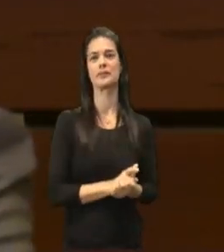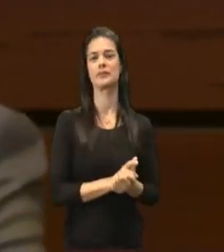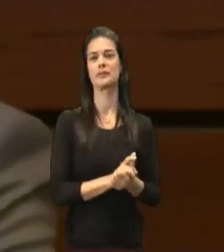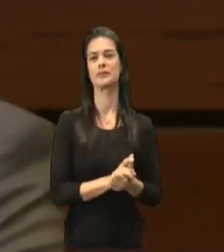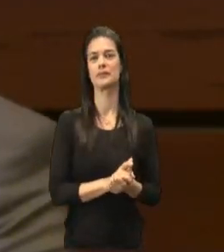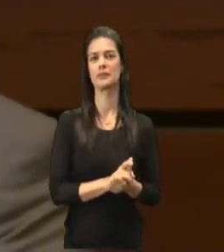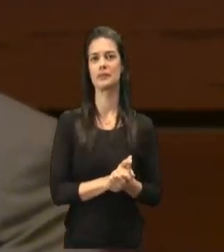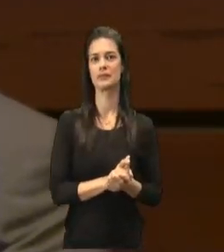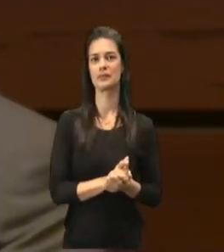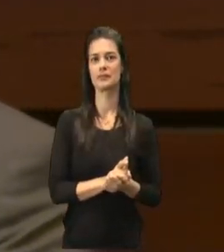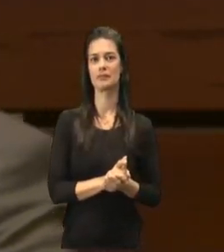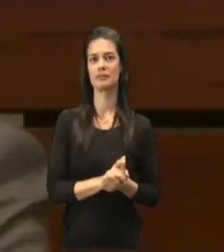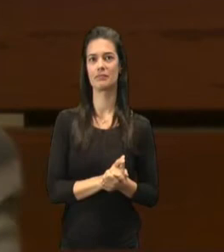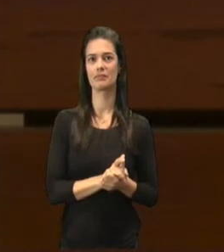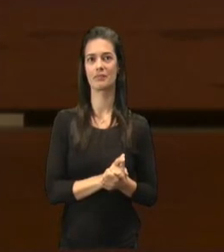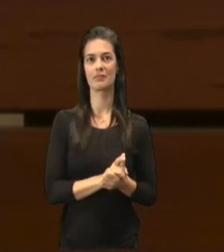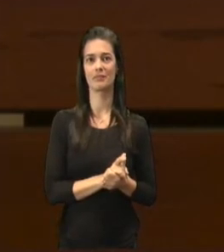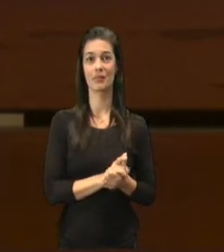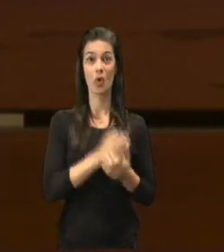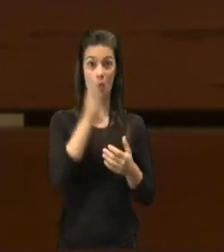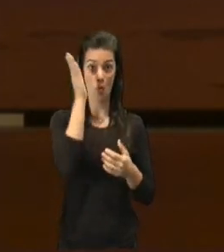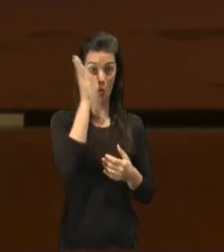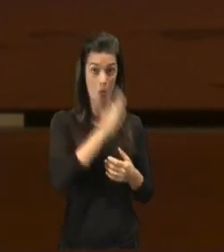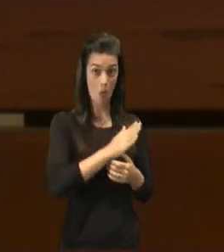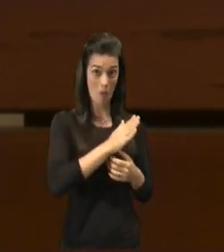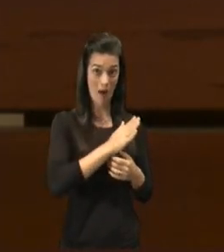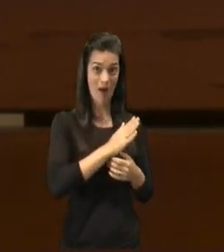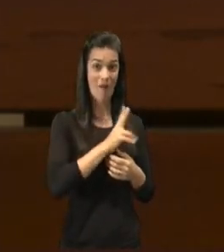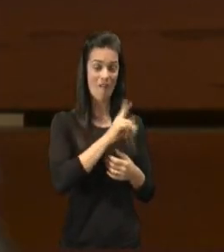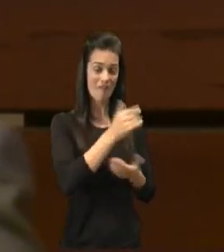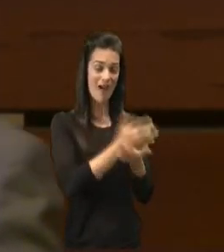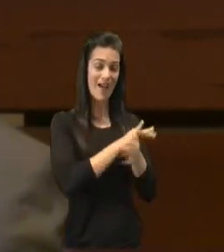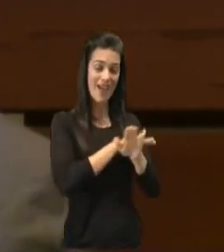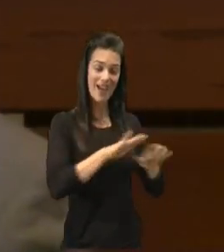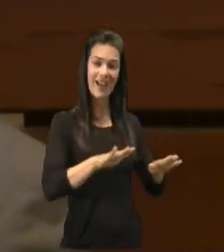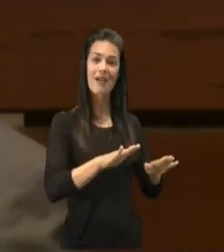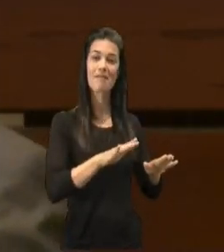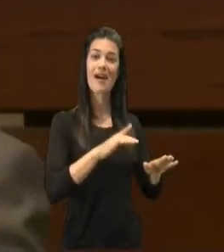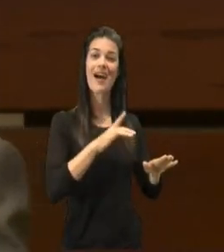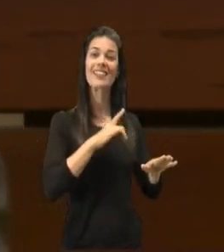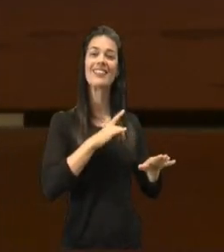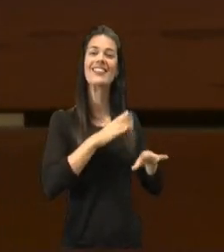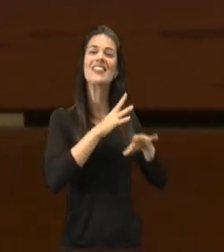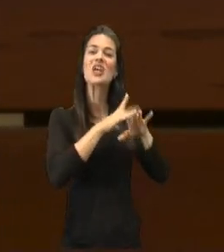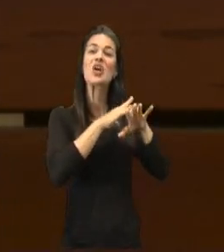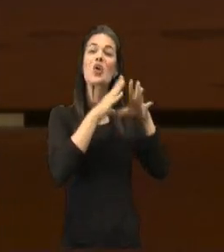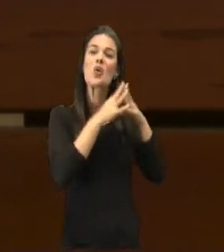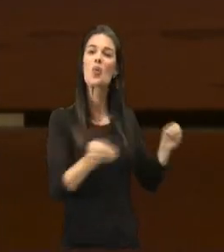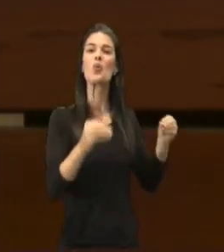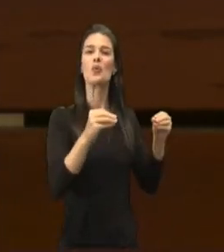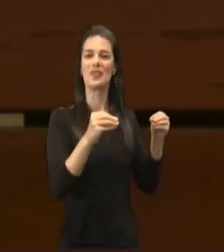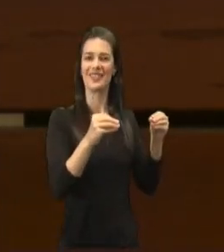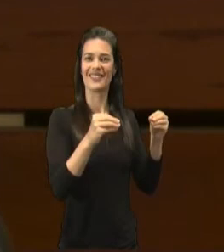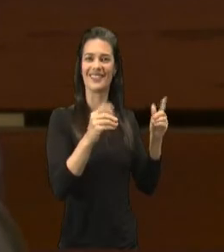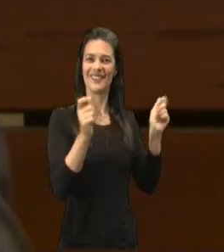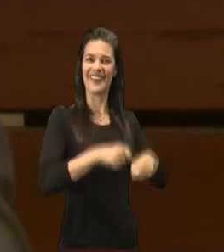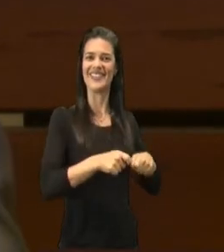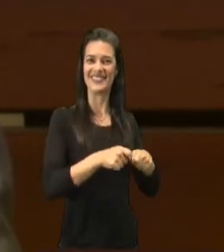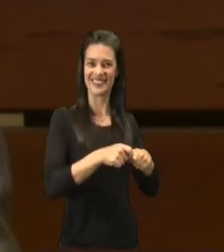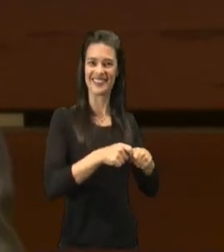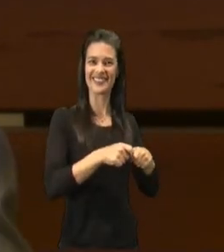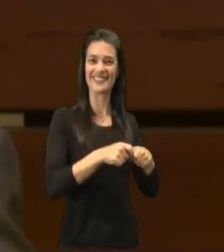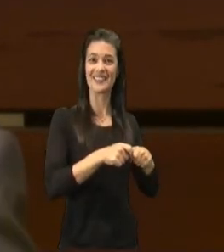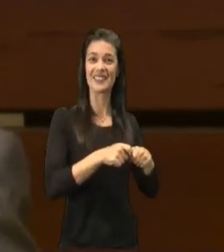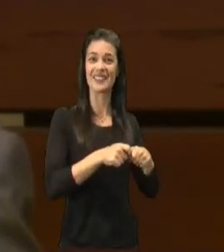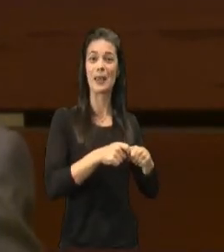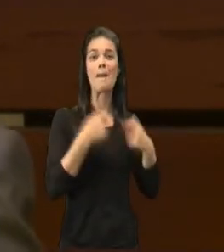O mal tem cura. Com a nossa firmeza, com a nossa resistência e com a nossa dependência de Deus, nós